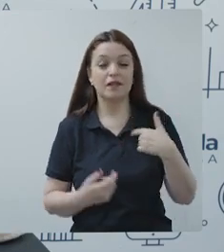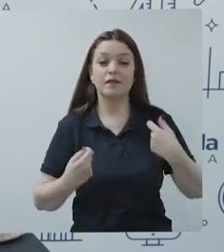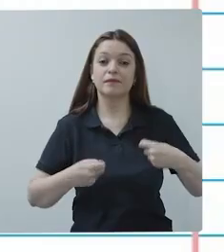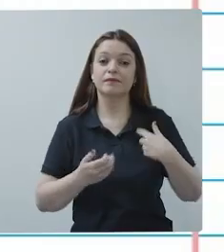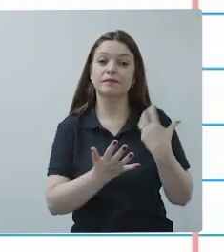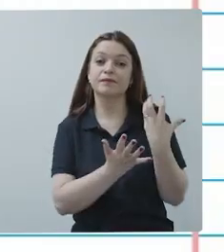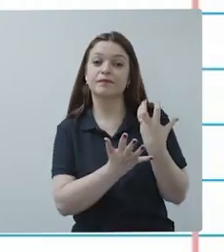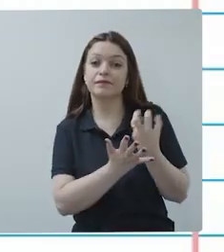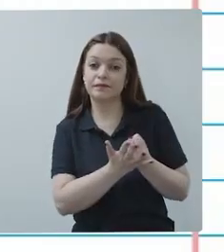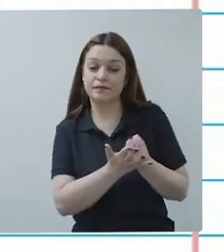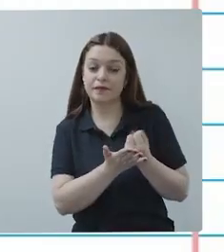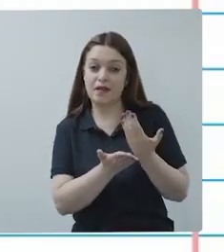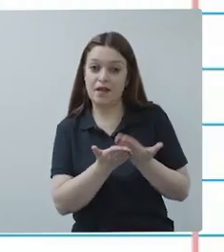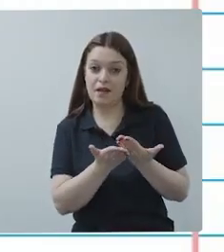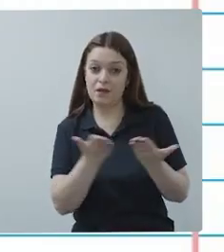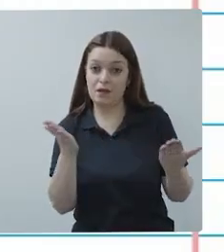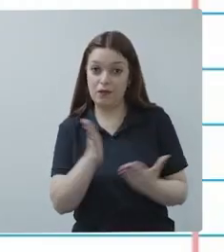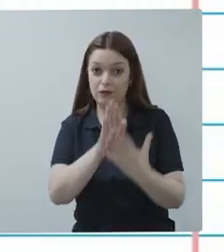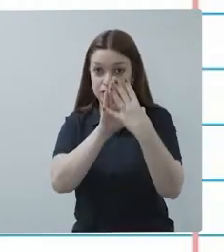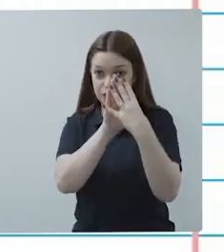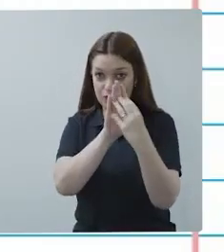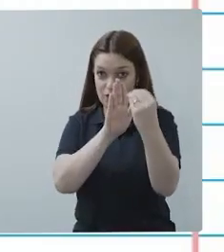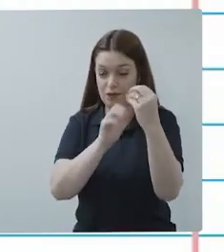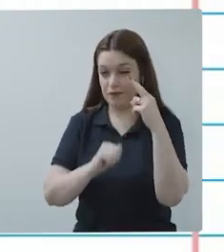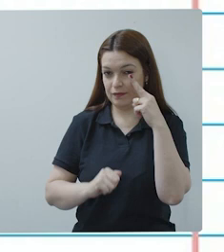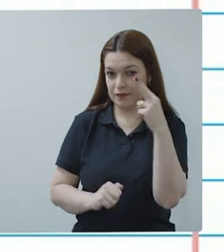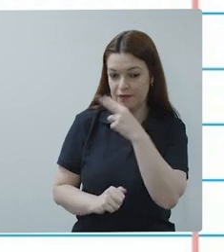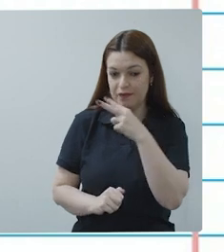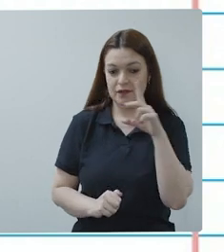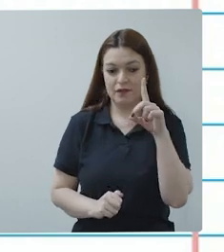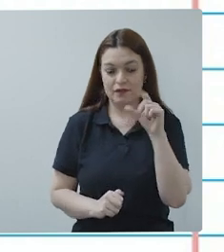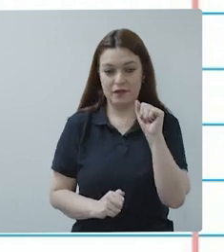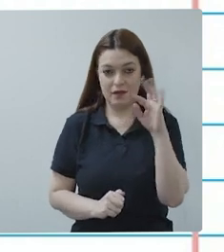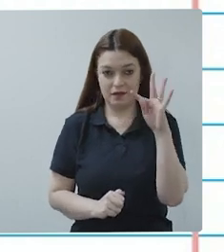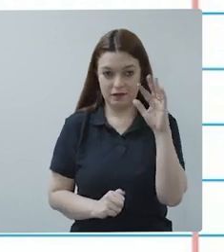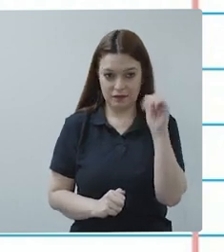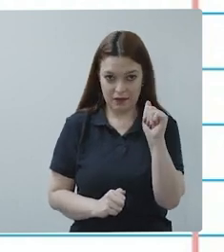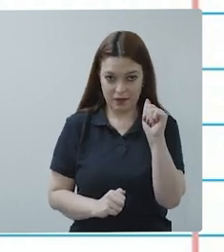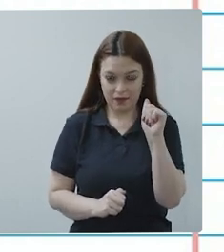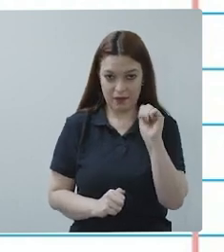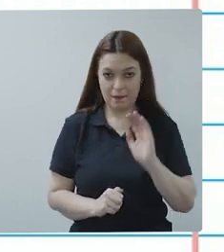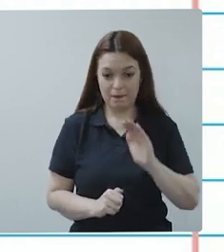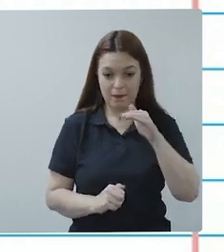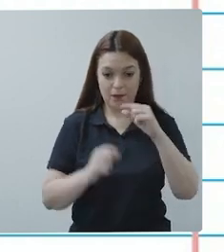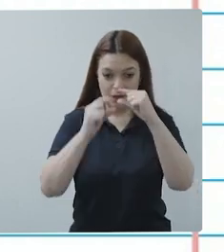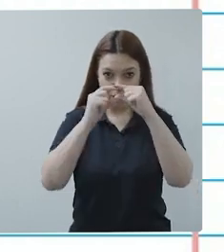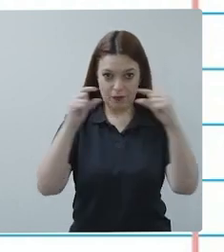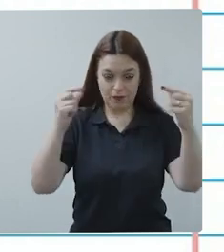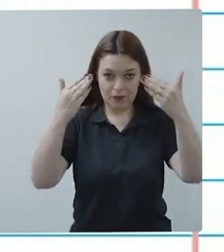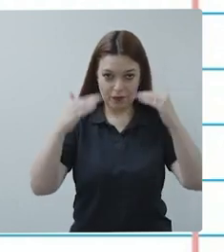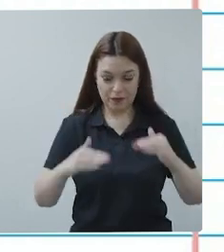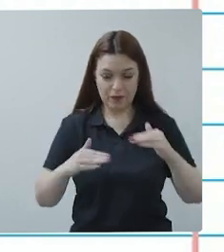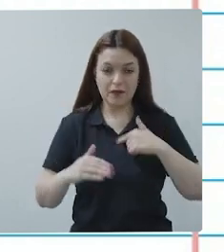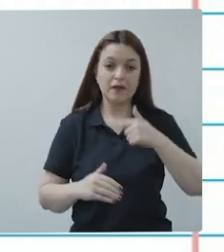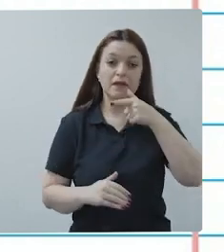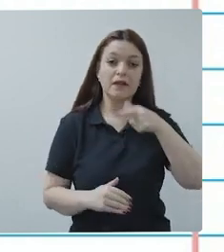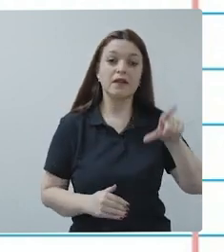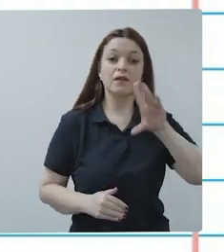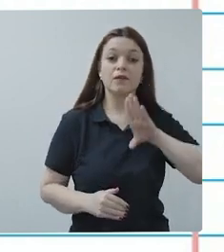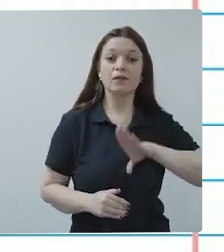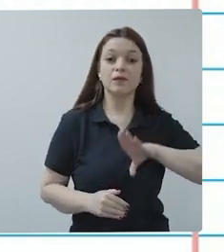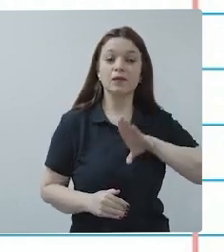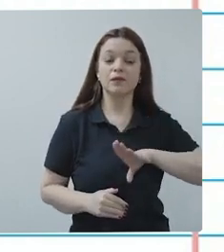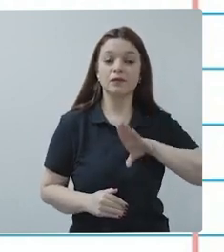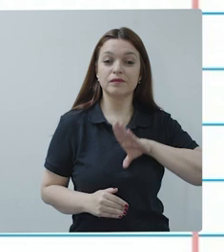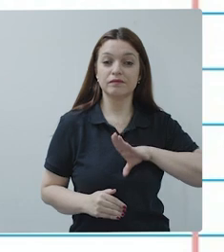hoje. Escrevam a data de hoje, pulem uma linha, escrevam língua